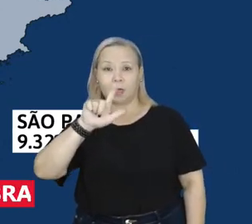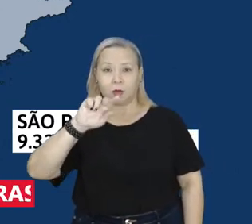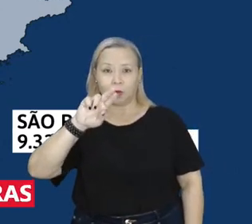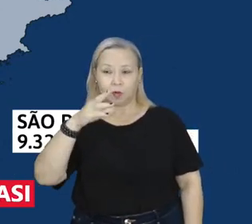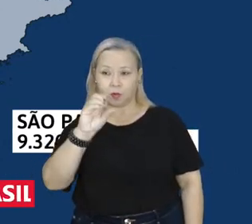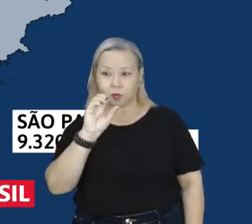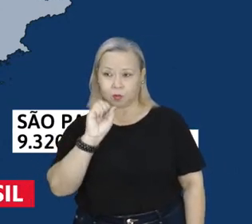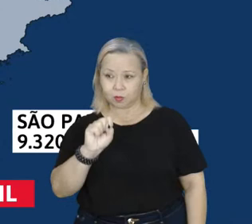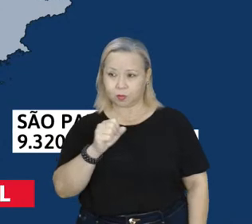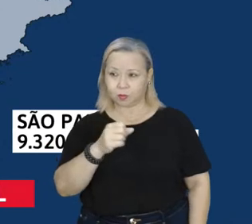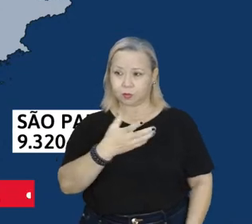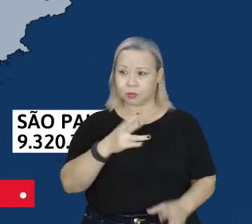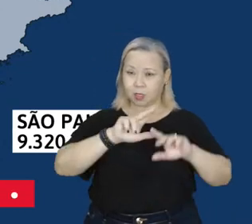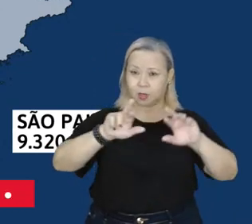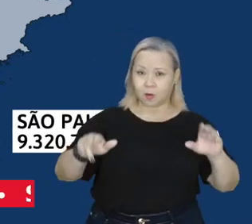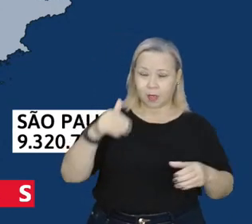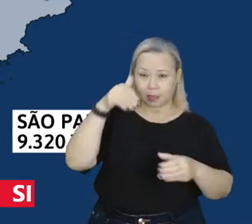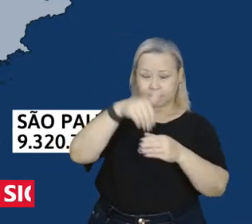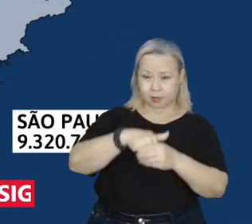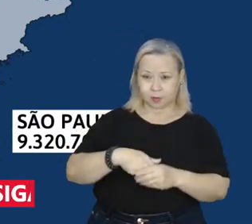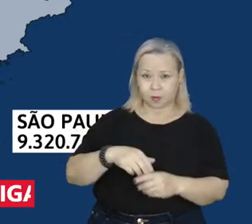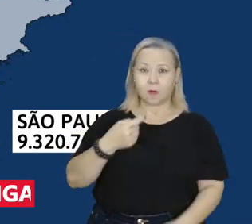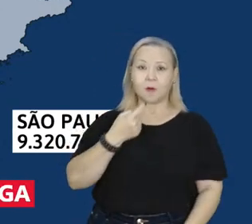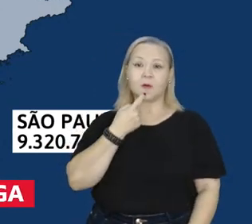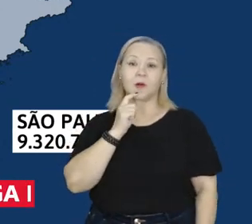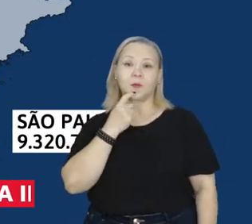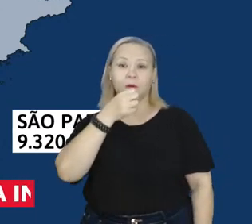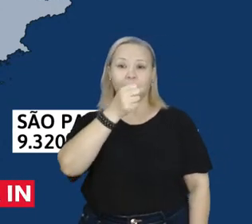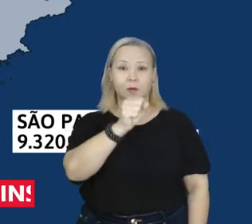928.653 eleitores. Campinas, com